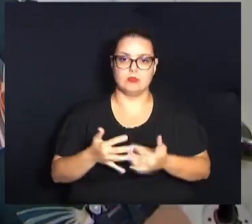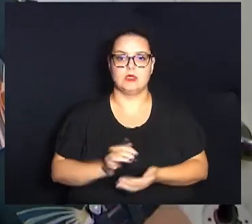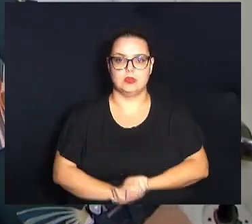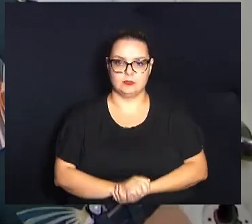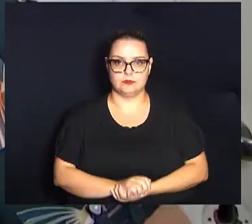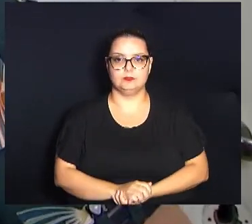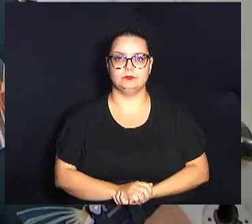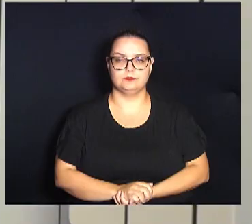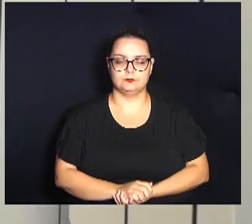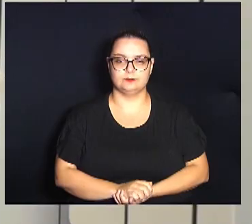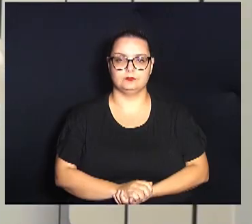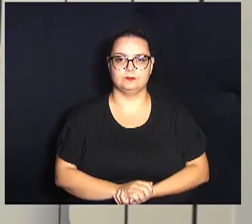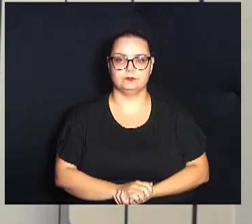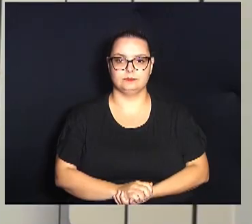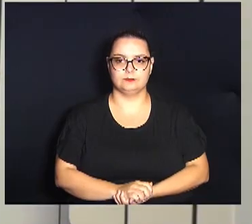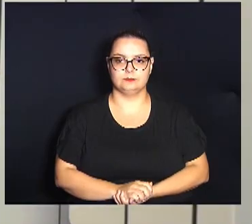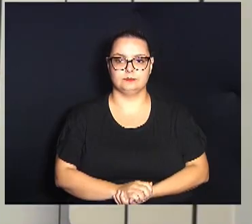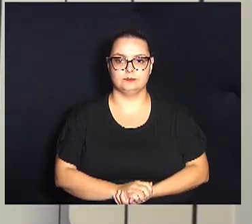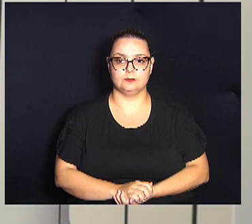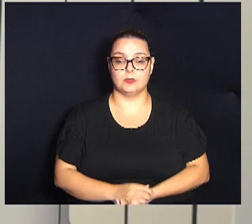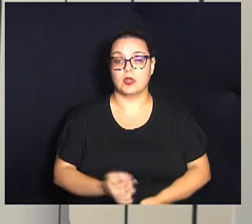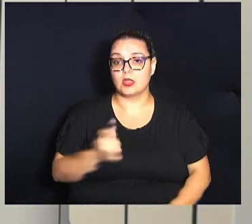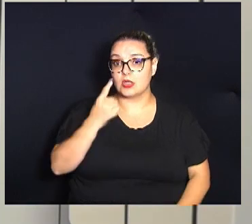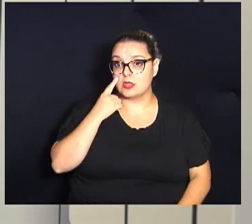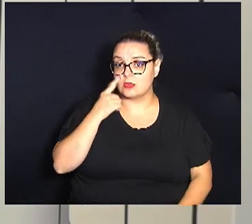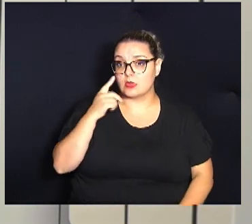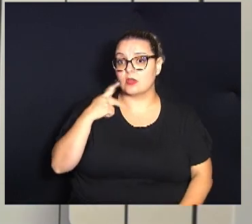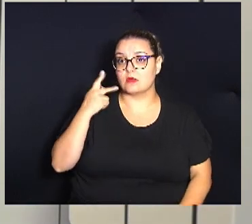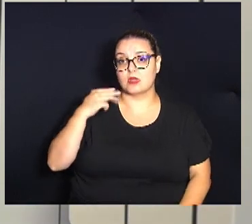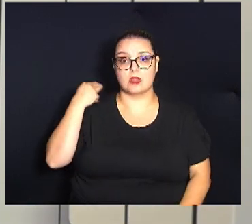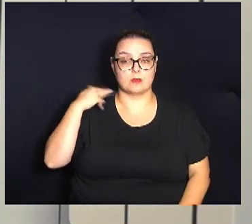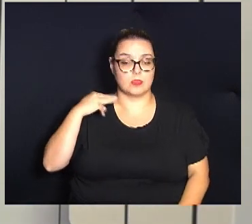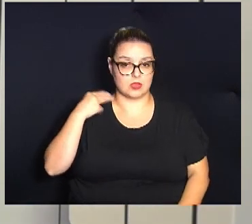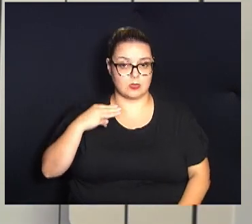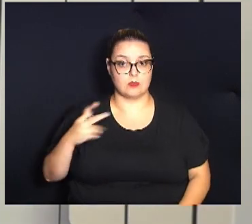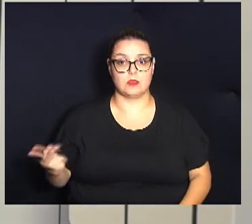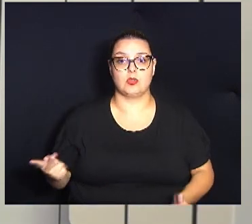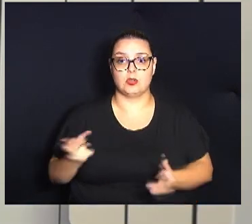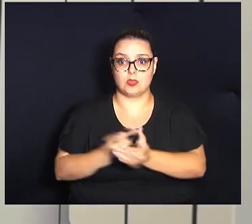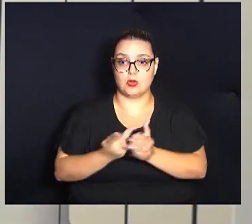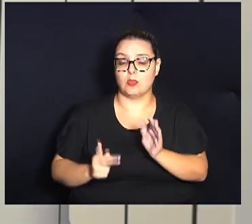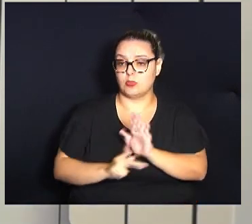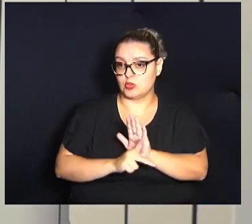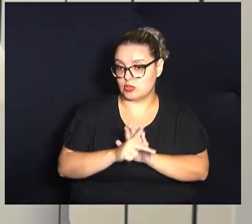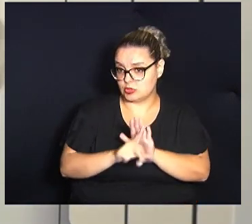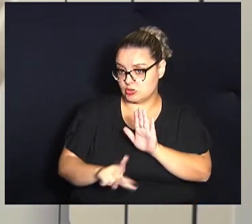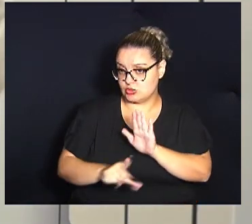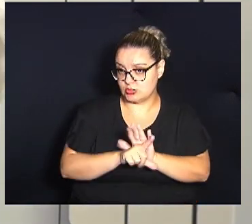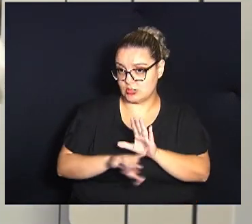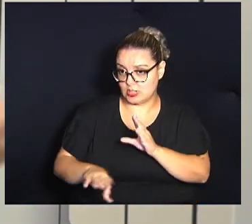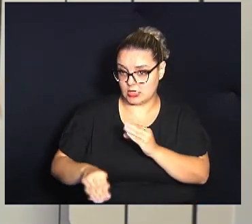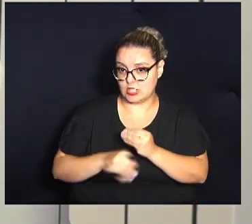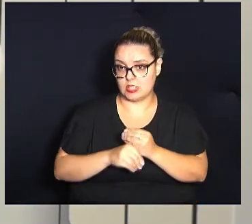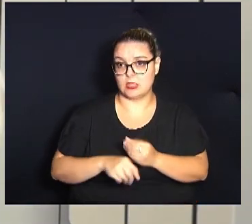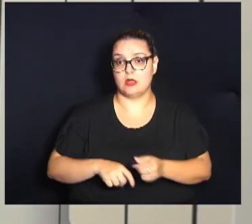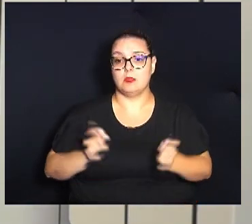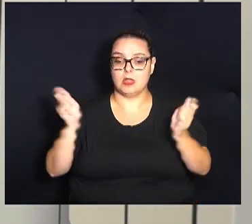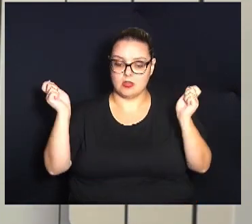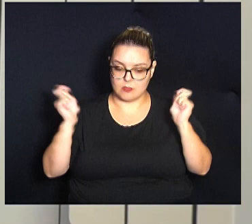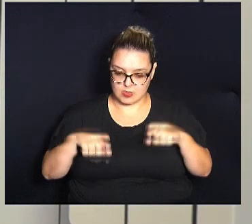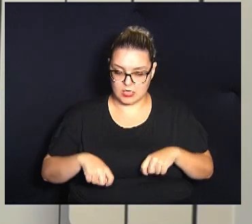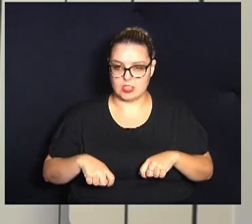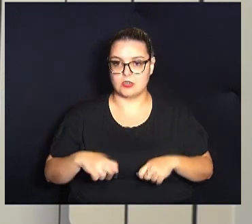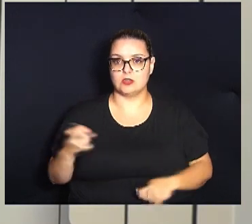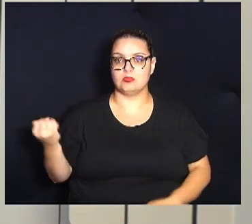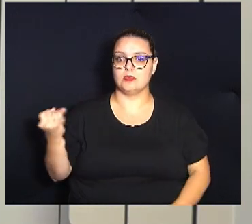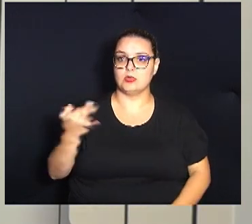SUAS. E olha só, a vereadora Mariana Conte protocolou um projeto de lei complementar para validar a contagem